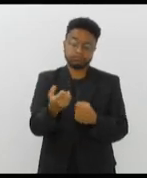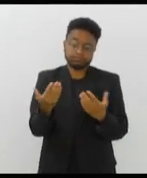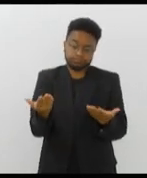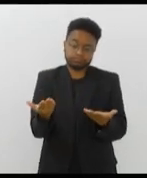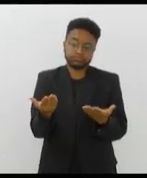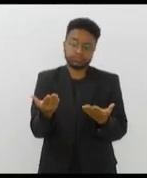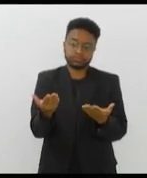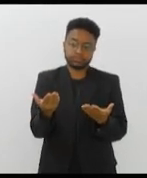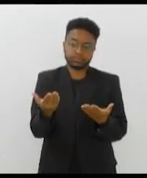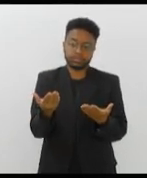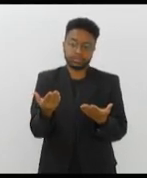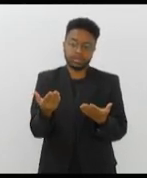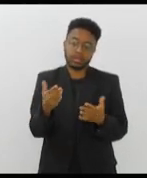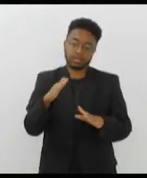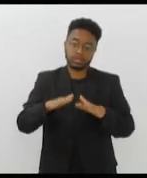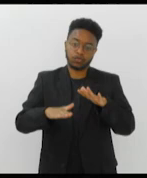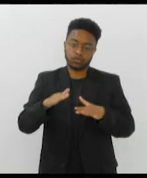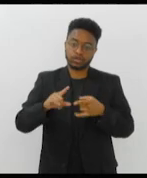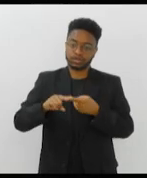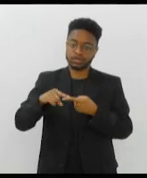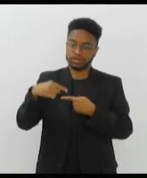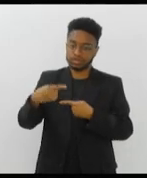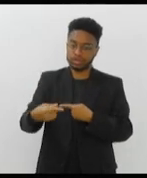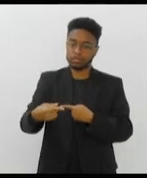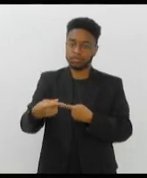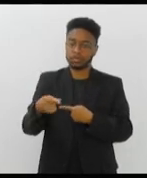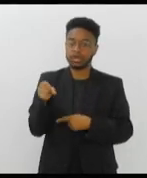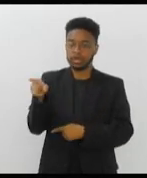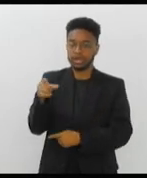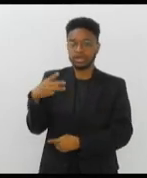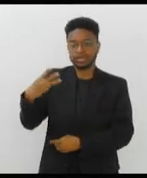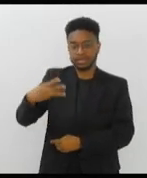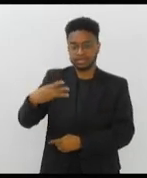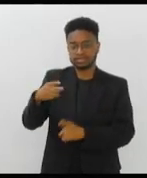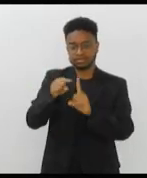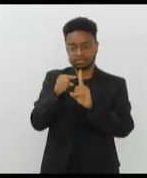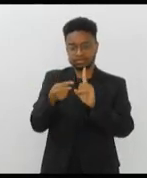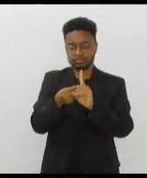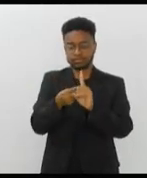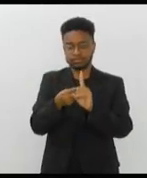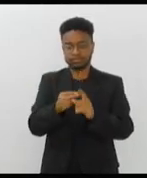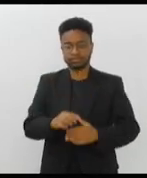possivelmente, após a sua terceira gestação,